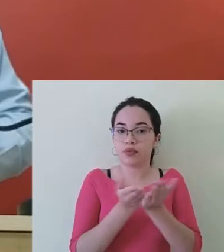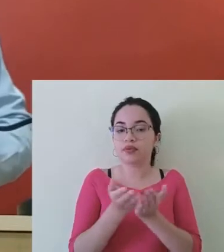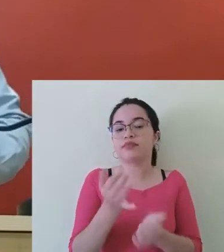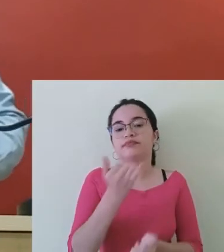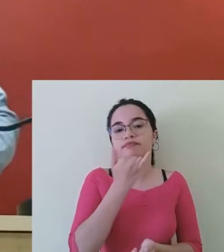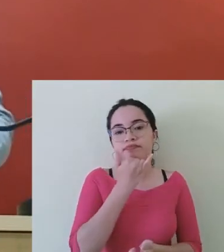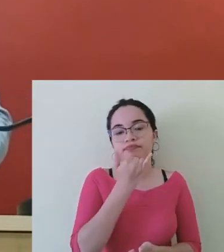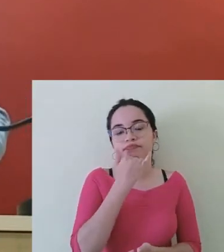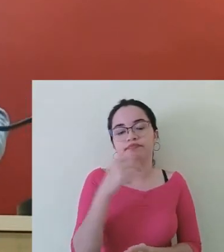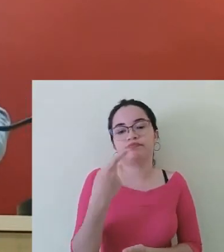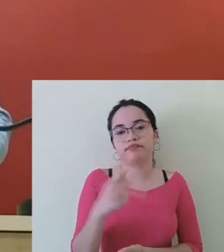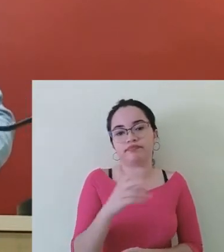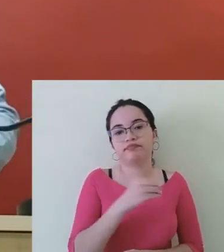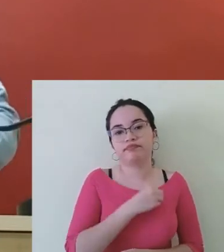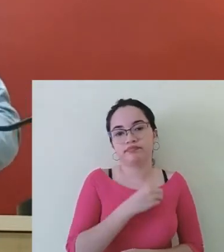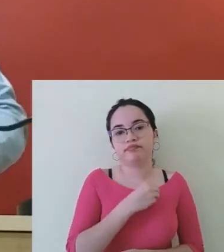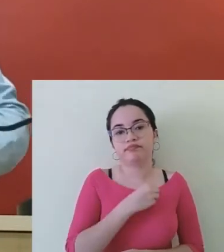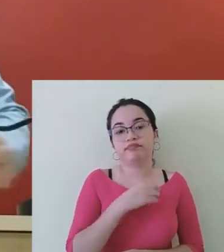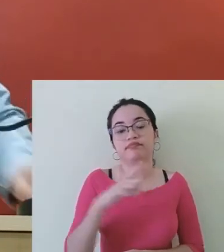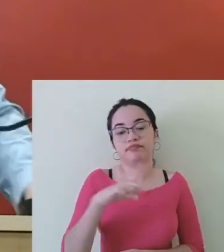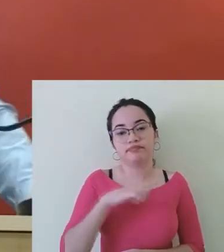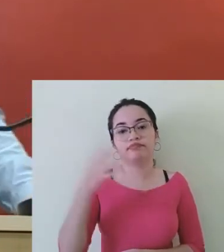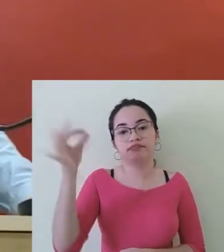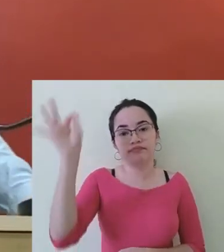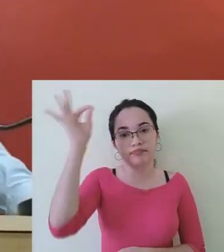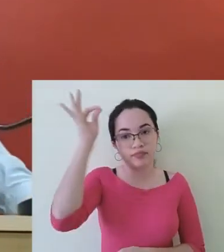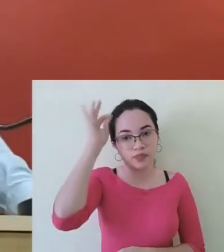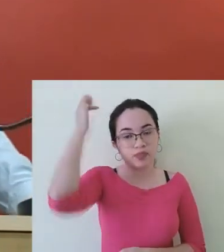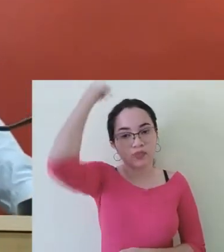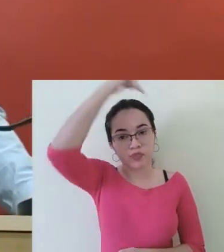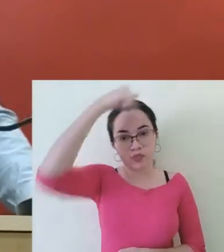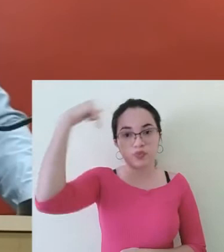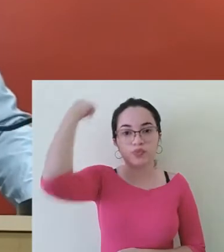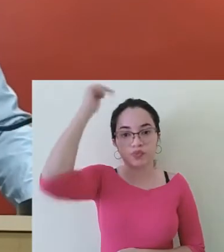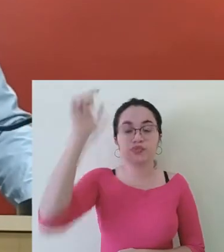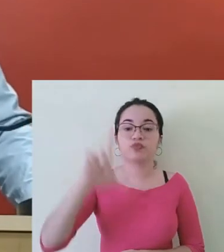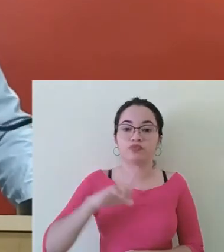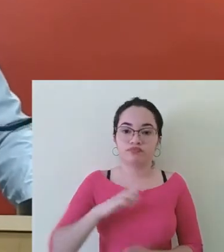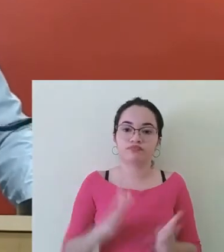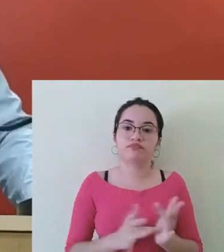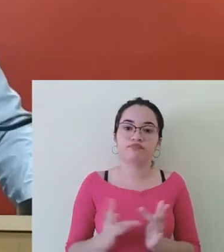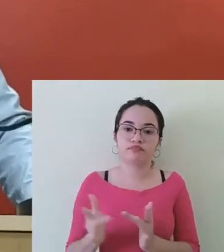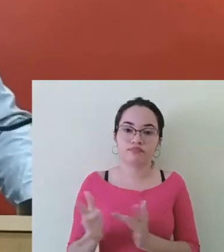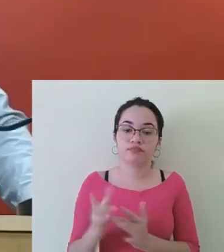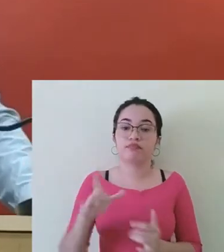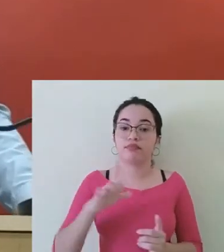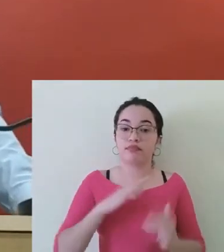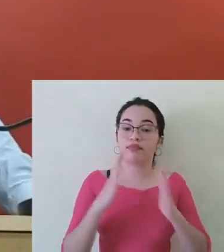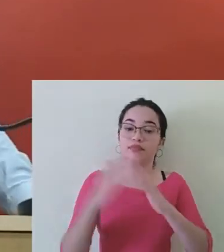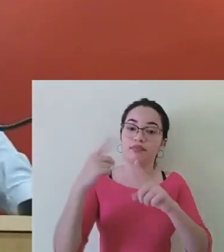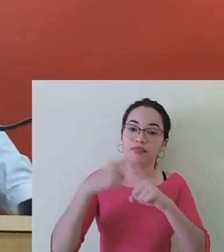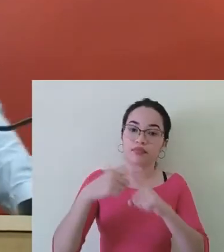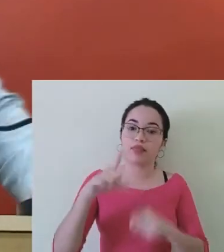ele foi perdoado dos seus pecados, e ele tem o Espírito Santo, ele tem Jesus, ele tem